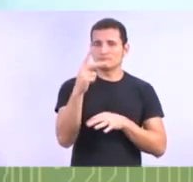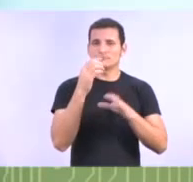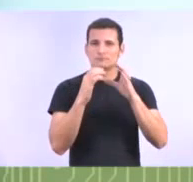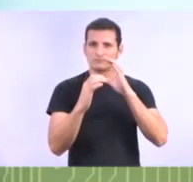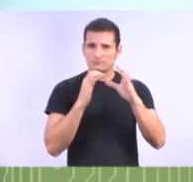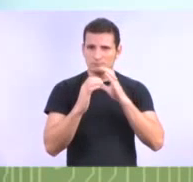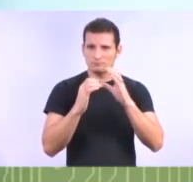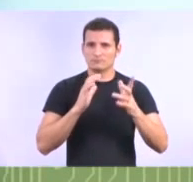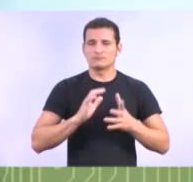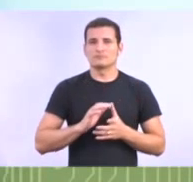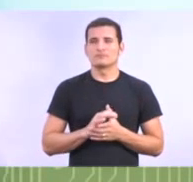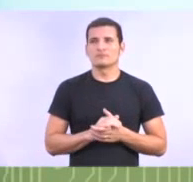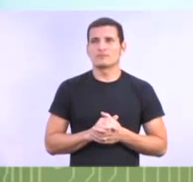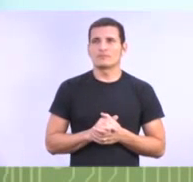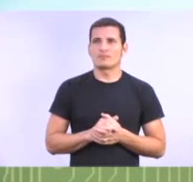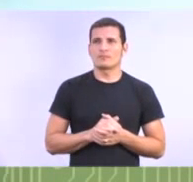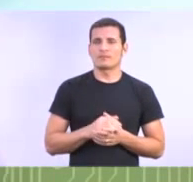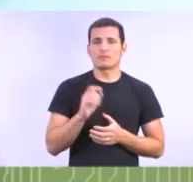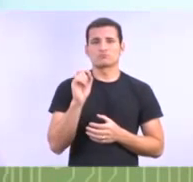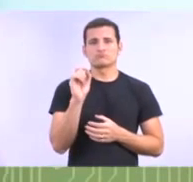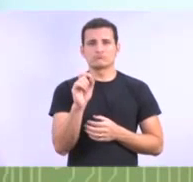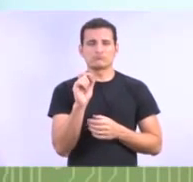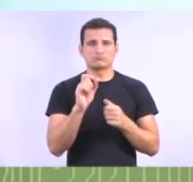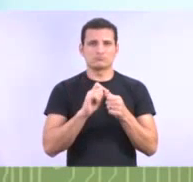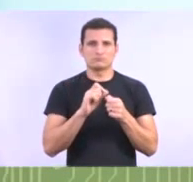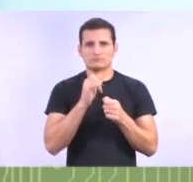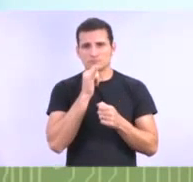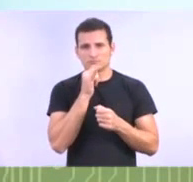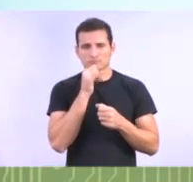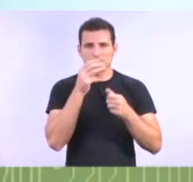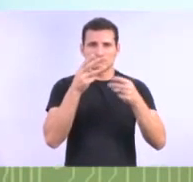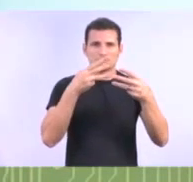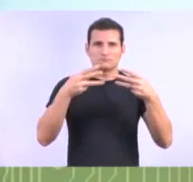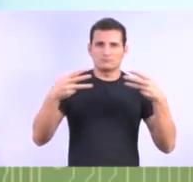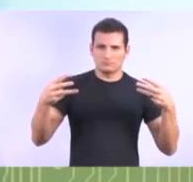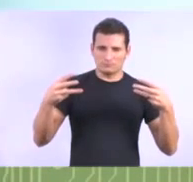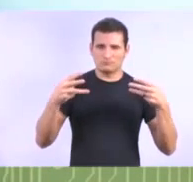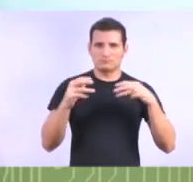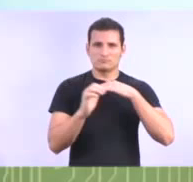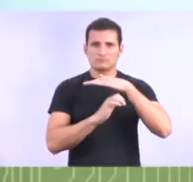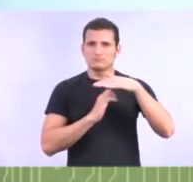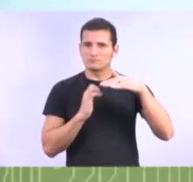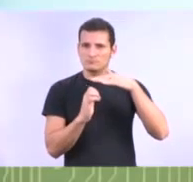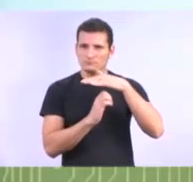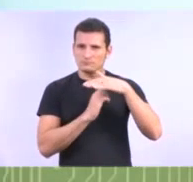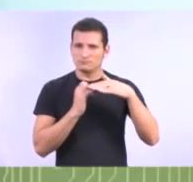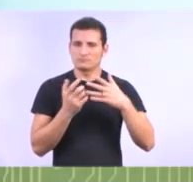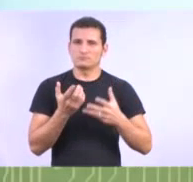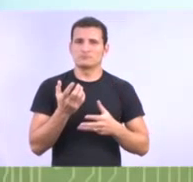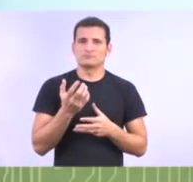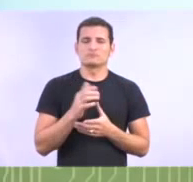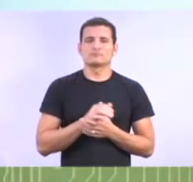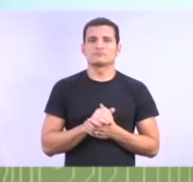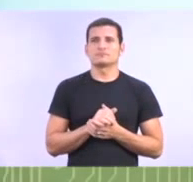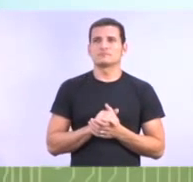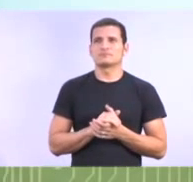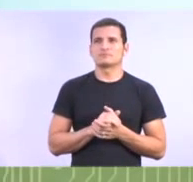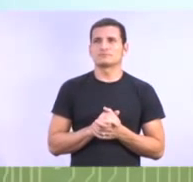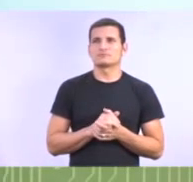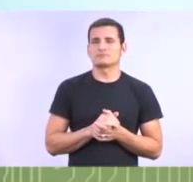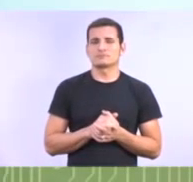comunicação. Então, o que a gente faz, por exemplo, em redes corporativas, né, administradas e tudo mais?